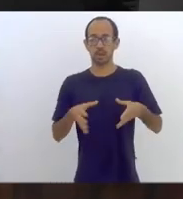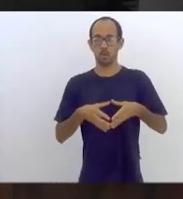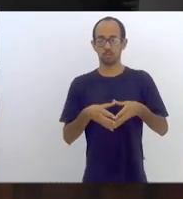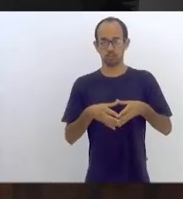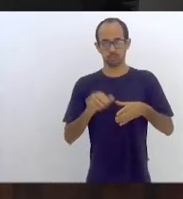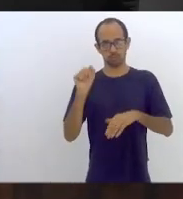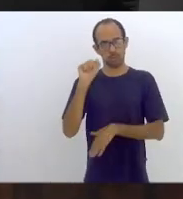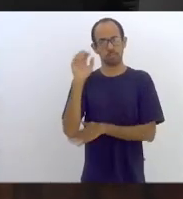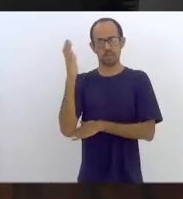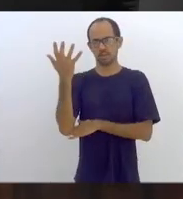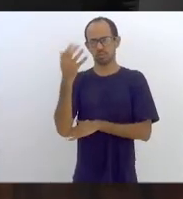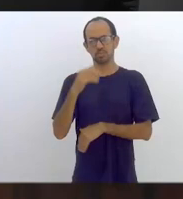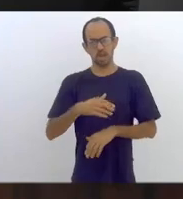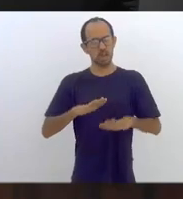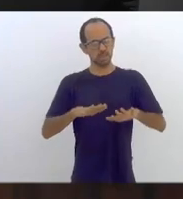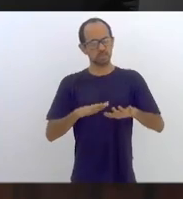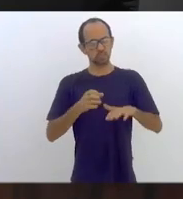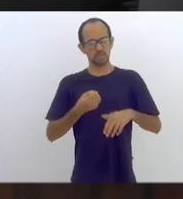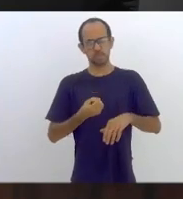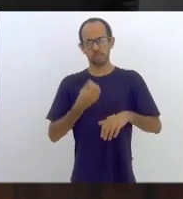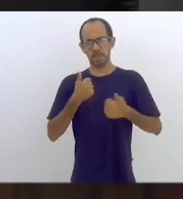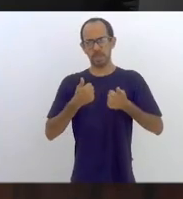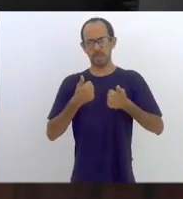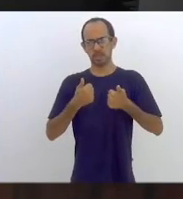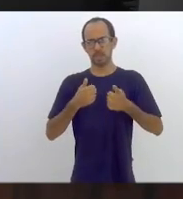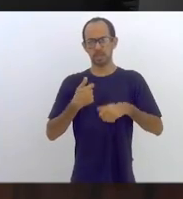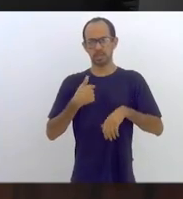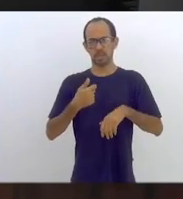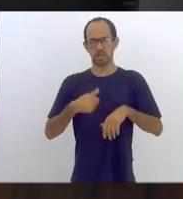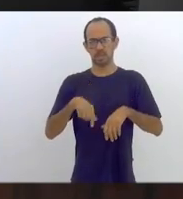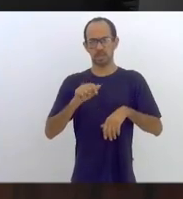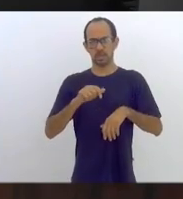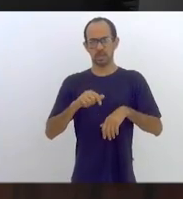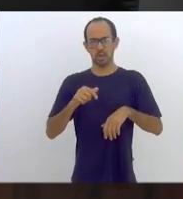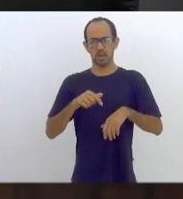meio ambiente Mas foi bem passei rapidamente